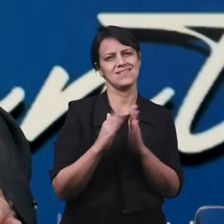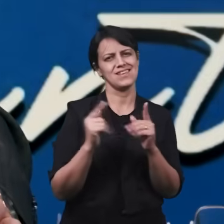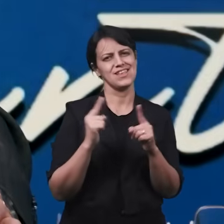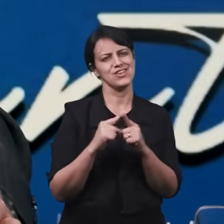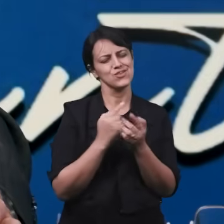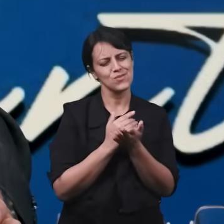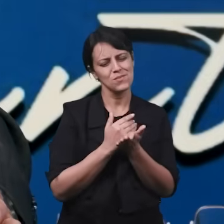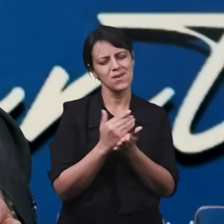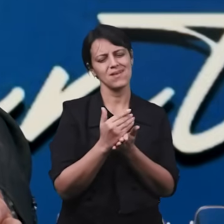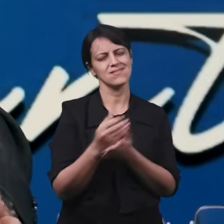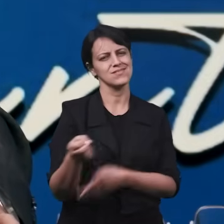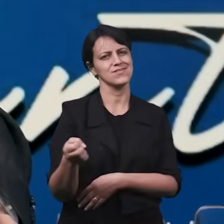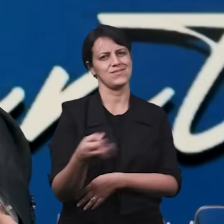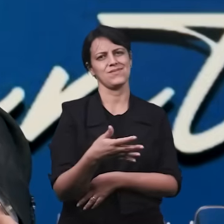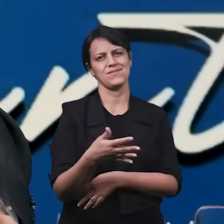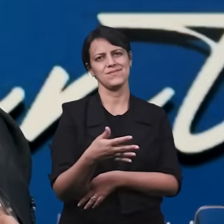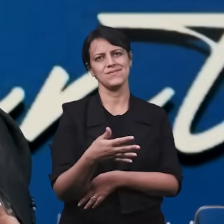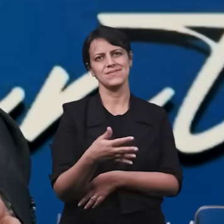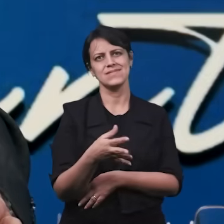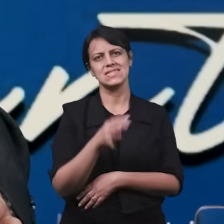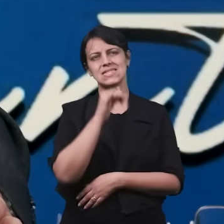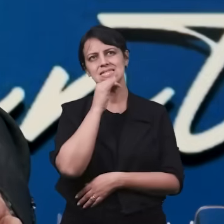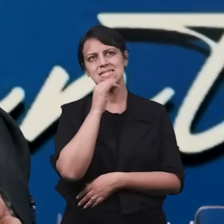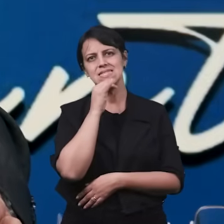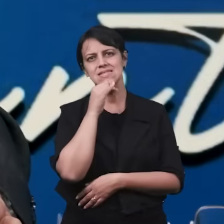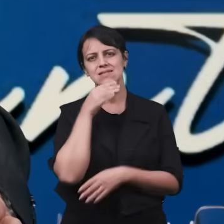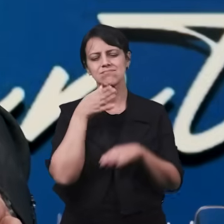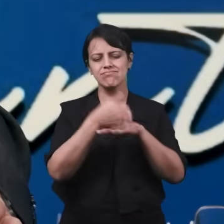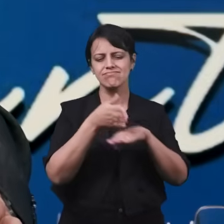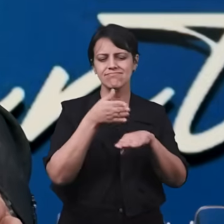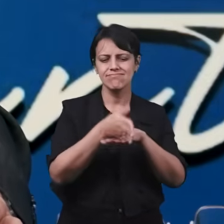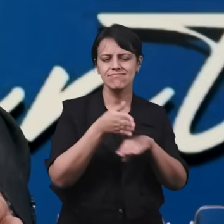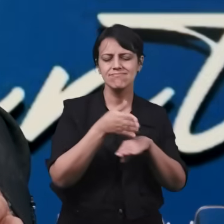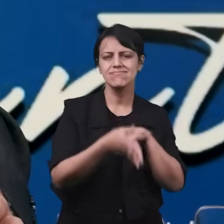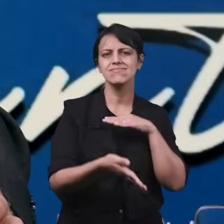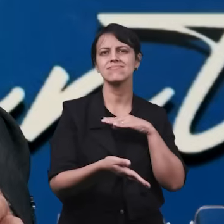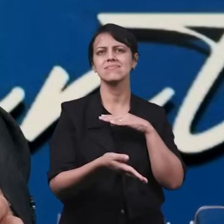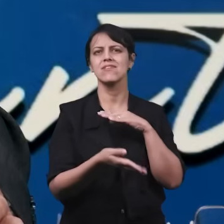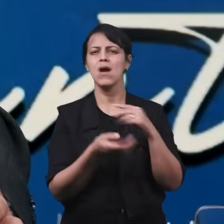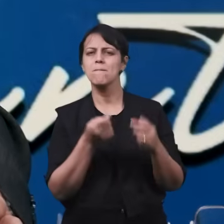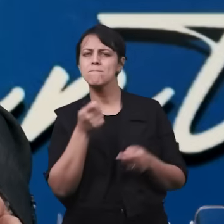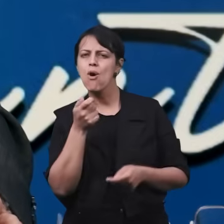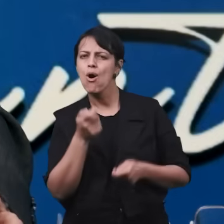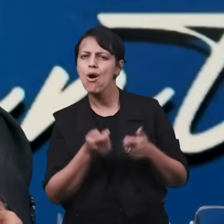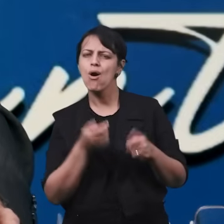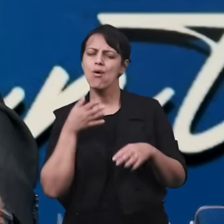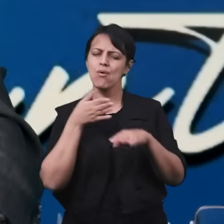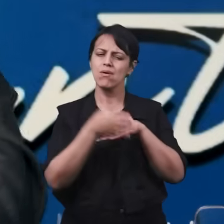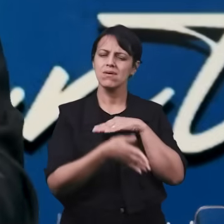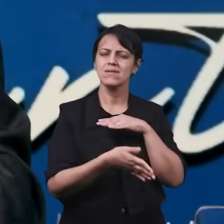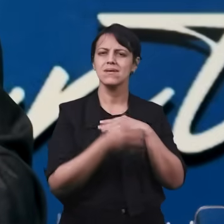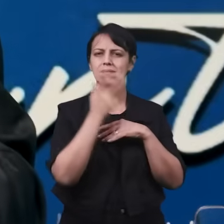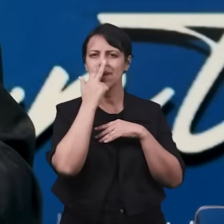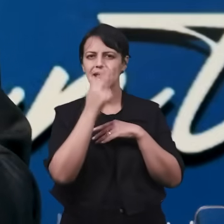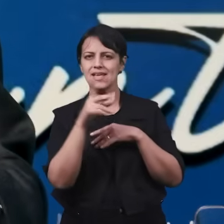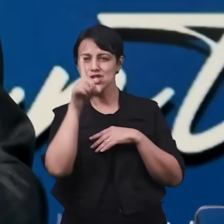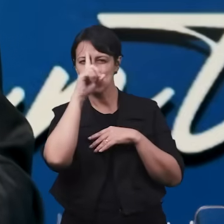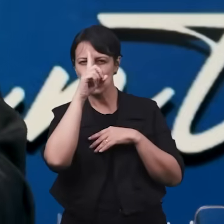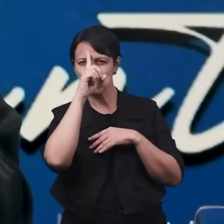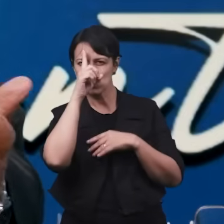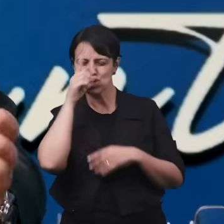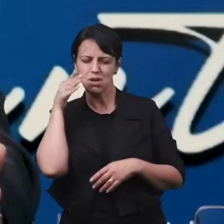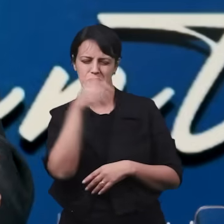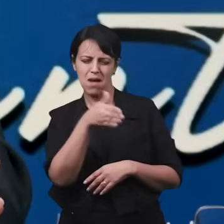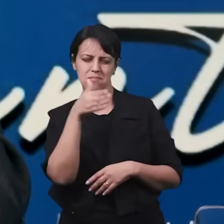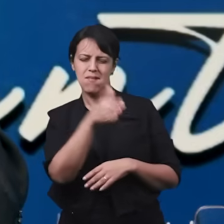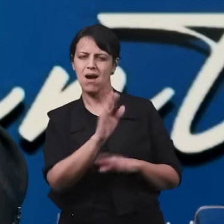novo convertido, aquela nova convertida que está frequentando pouco a igreja, que não tem ainda aquele hábito de